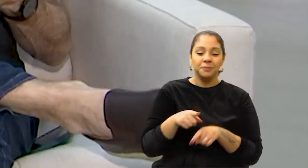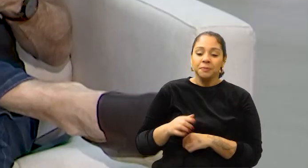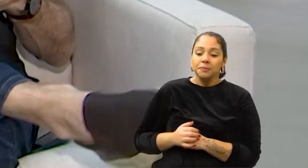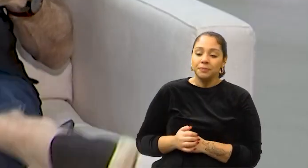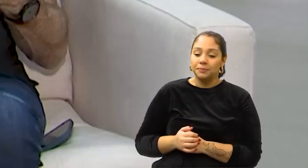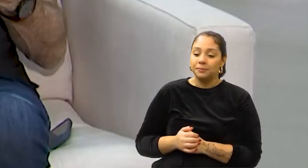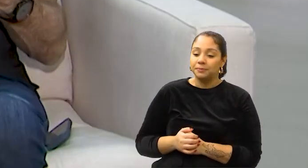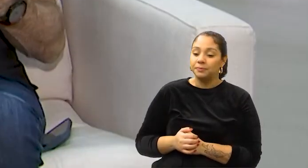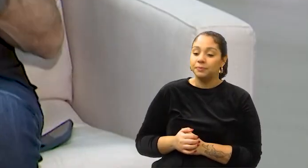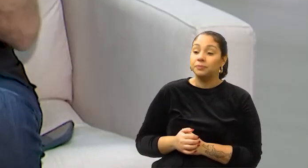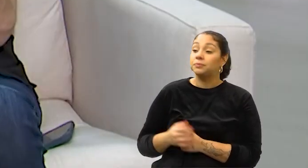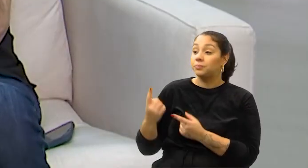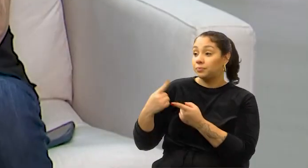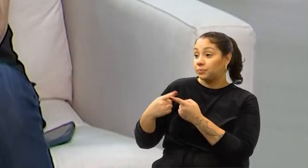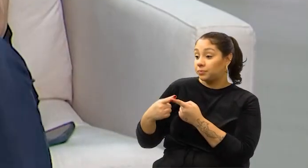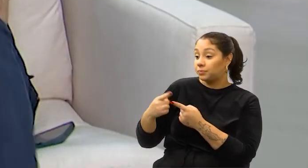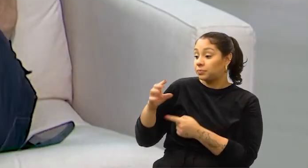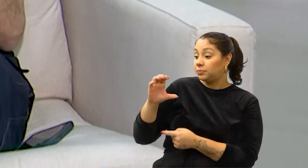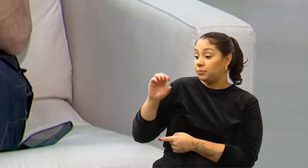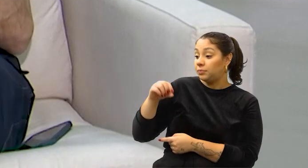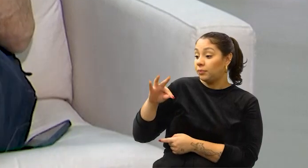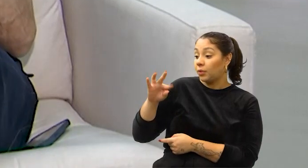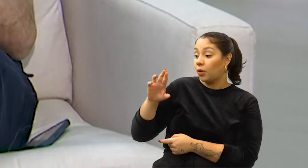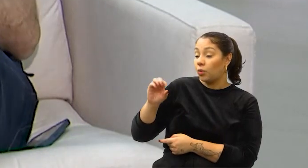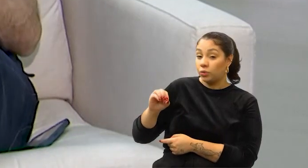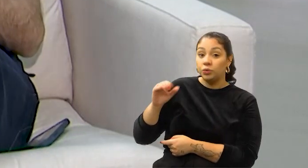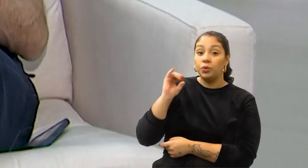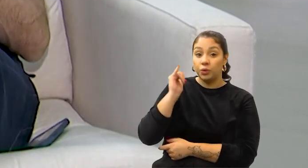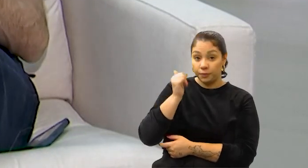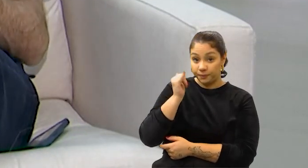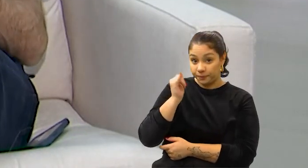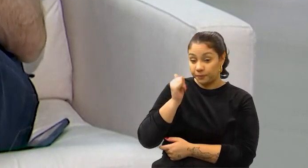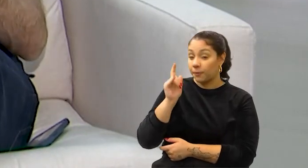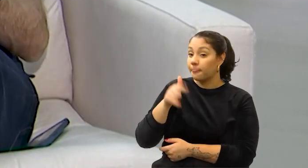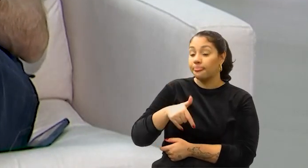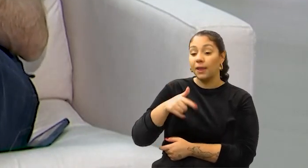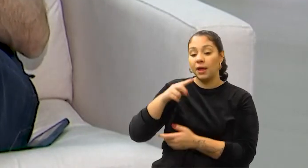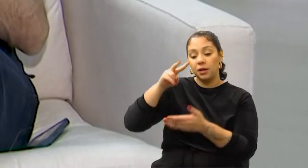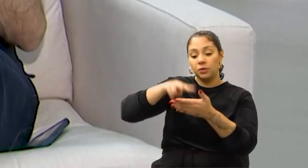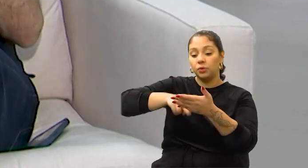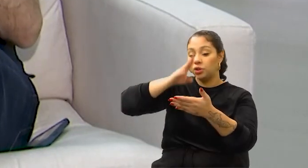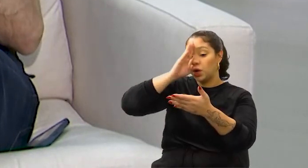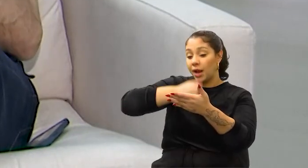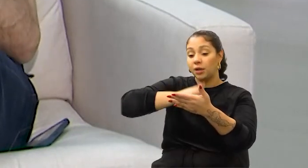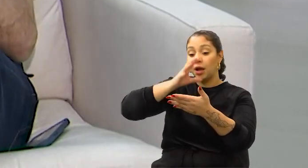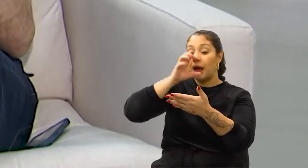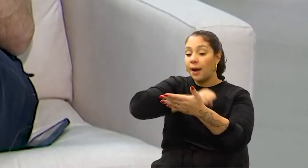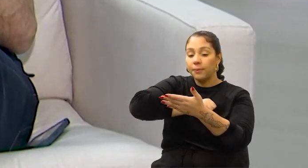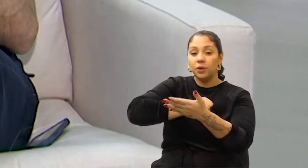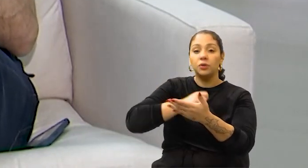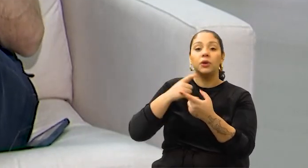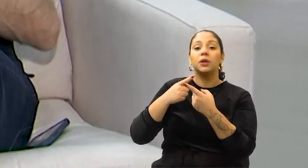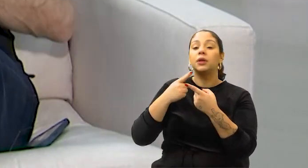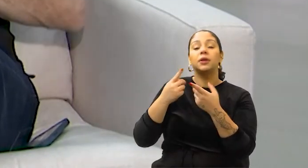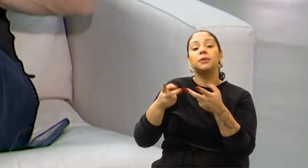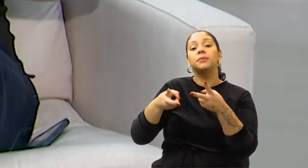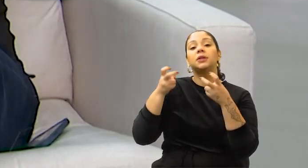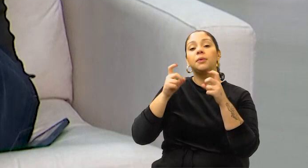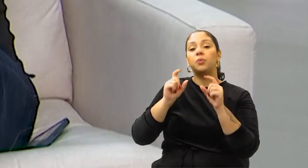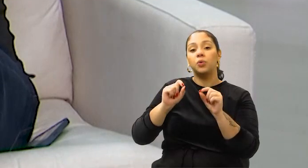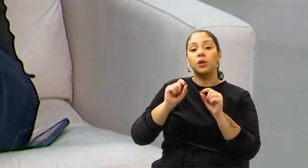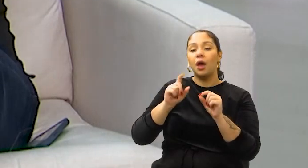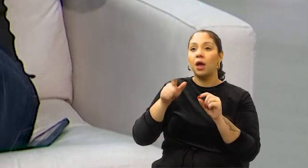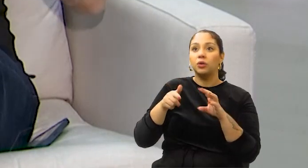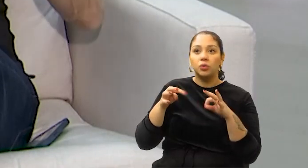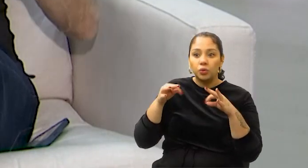então e tem gente e aí eu conto porque eu conto o conto é uma linguagem rápida direta Então você tem um caminho de perceber que às vezes